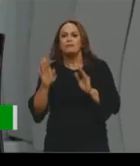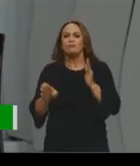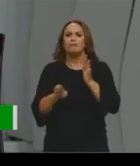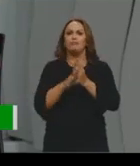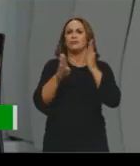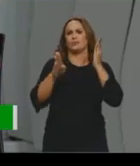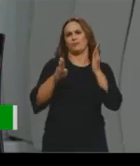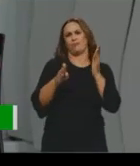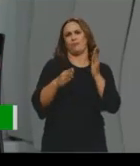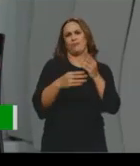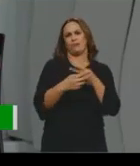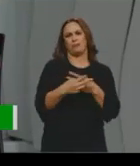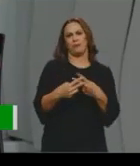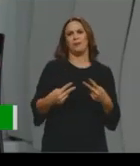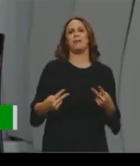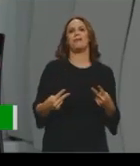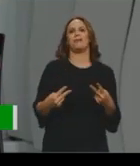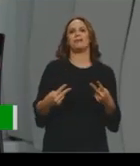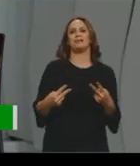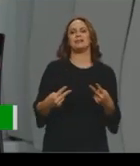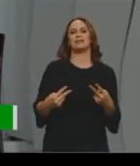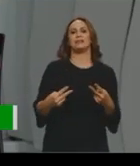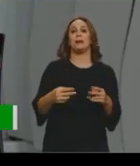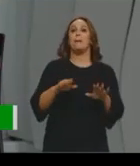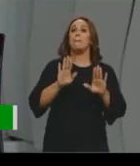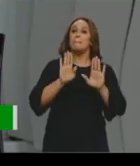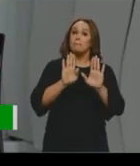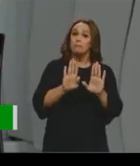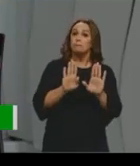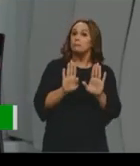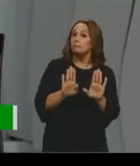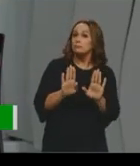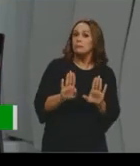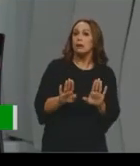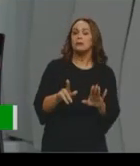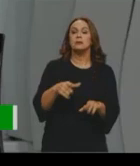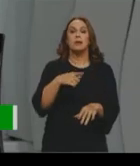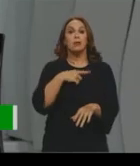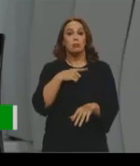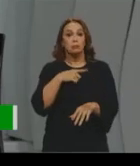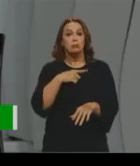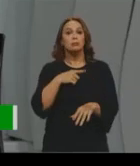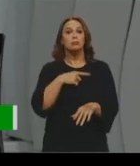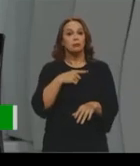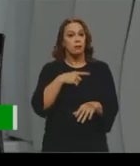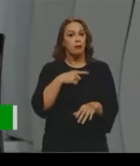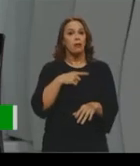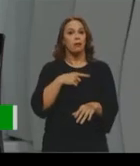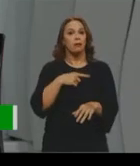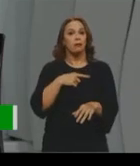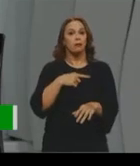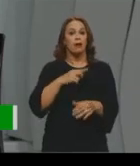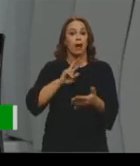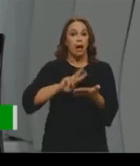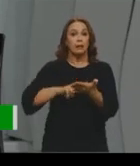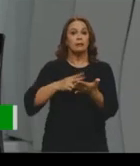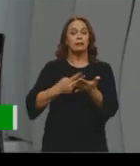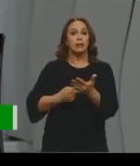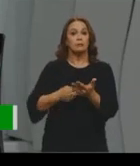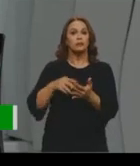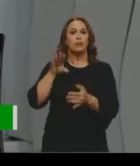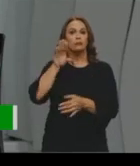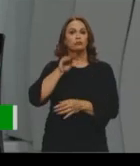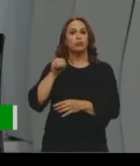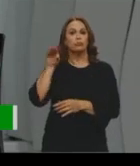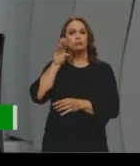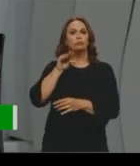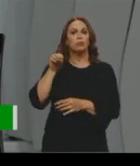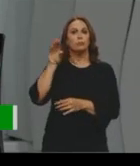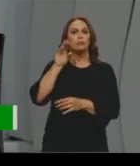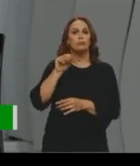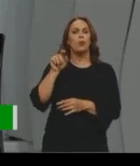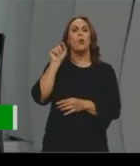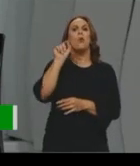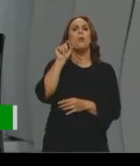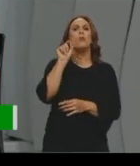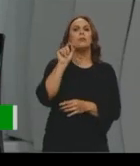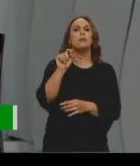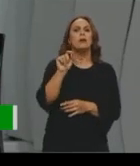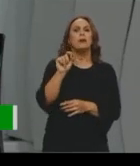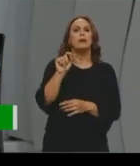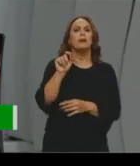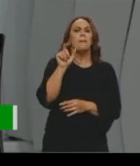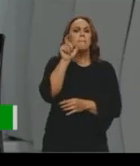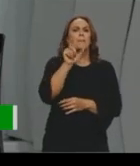importante se tratando de África, né? A questão da tradição oral. Então, são histórias que passam muito pela tradição